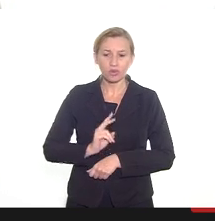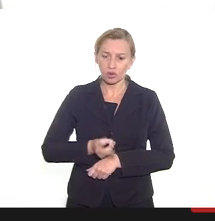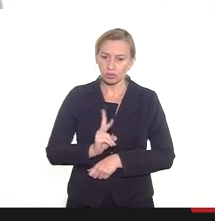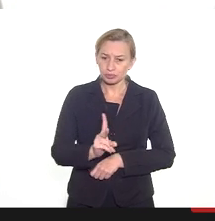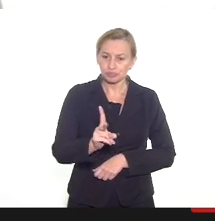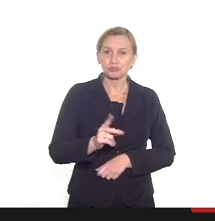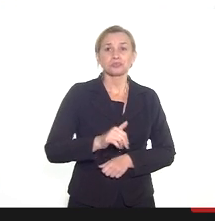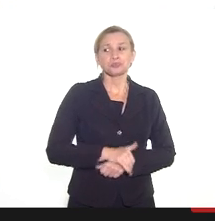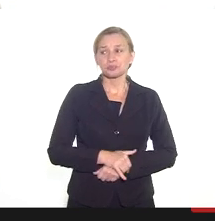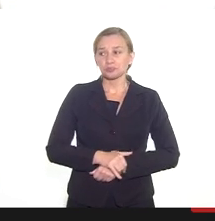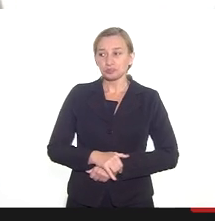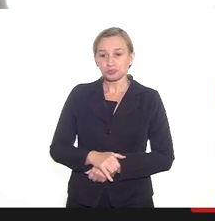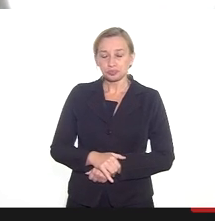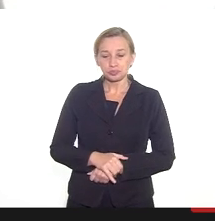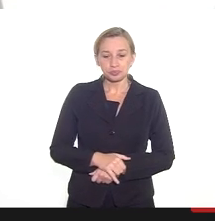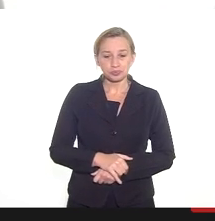continua